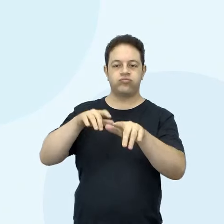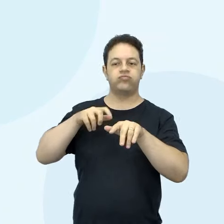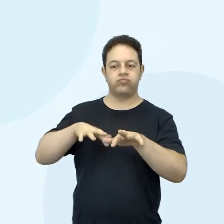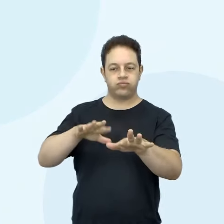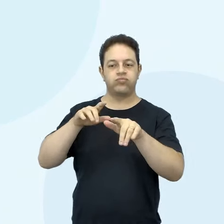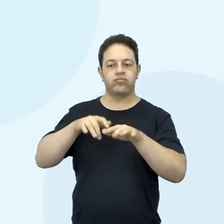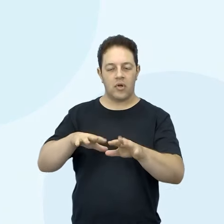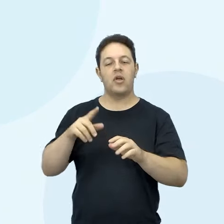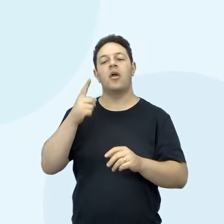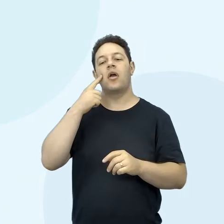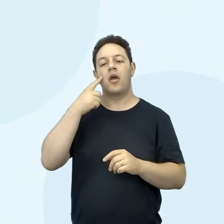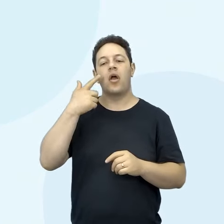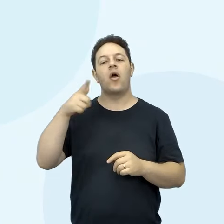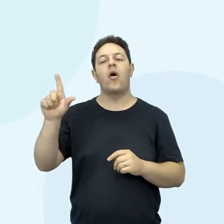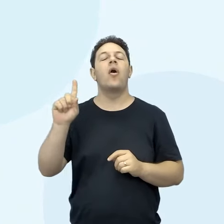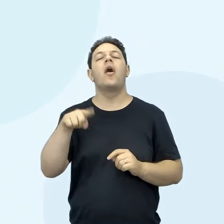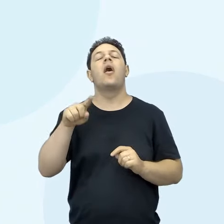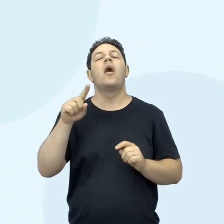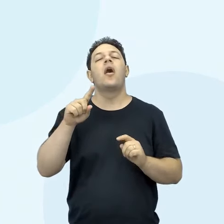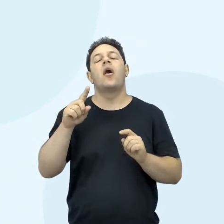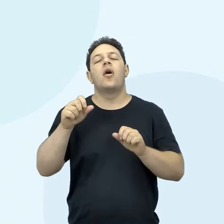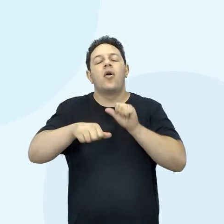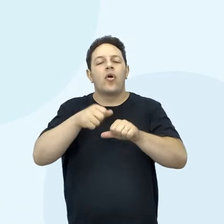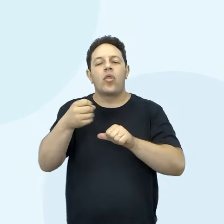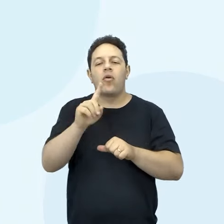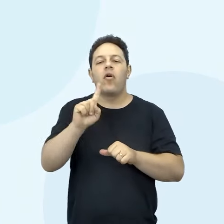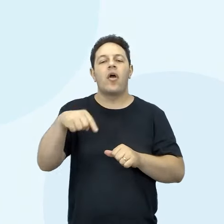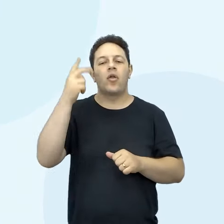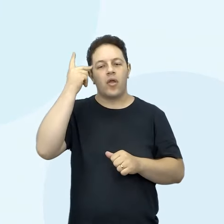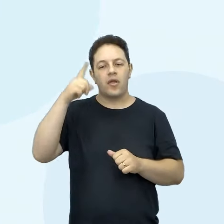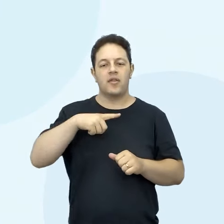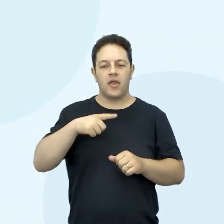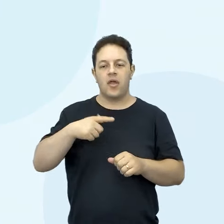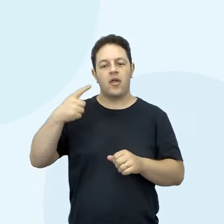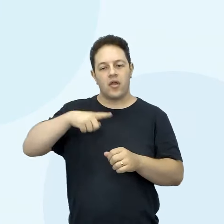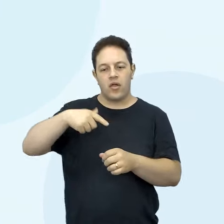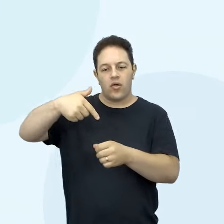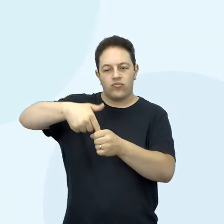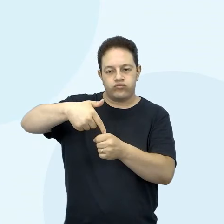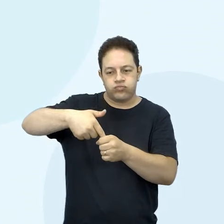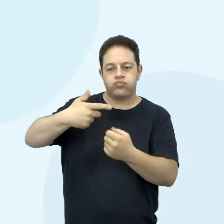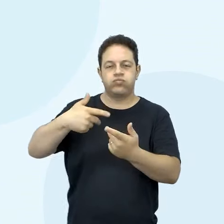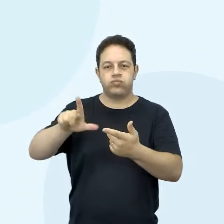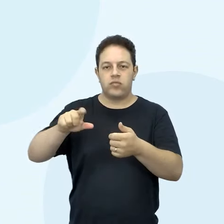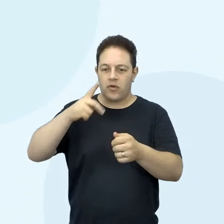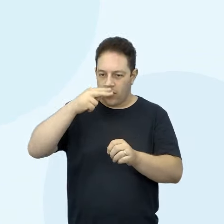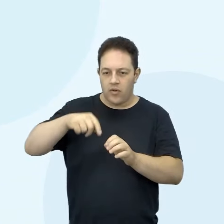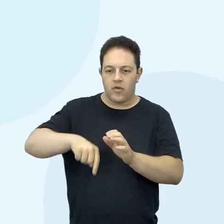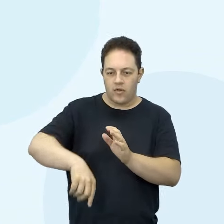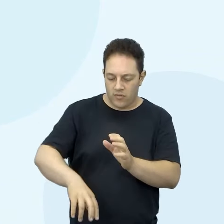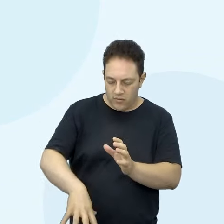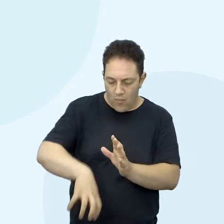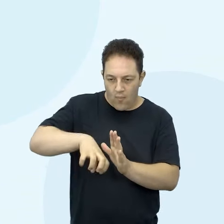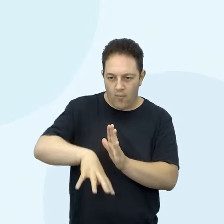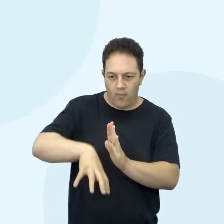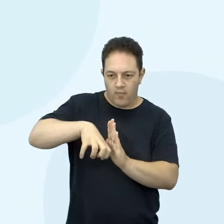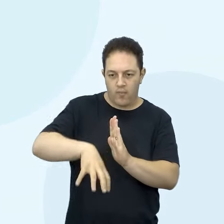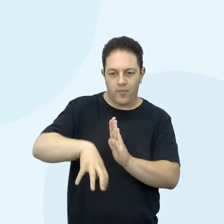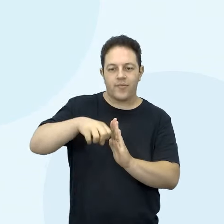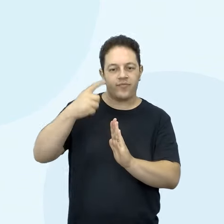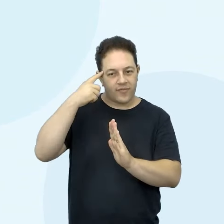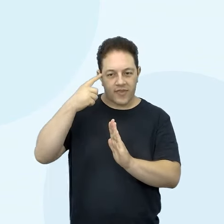né? E as não renováveis aí que usam o combustível fóssil ou os recursos fósseis, como por exemplo,